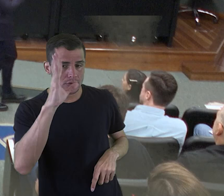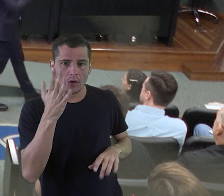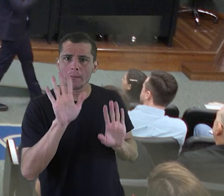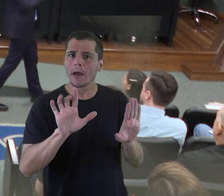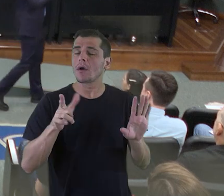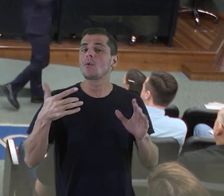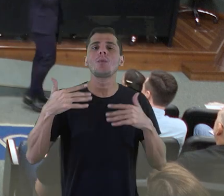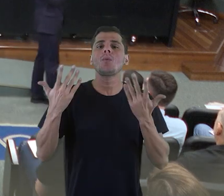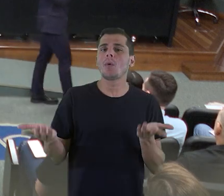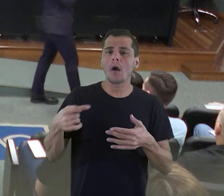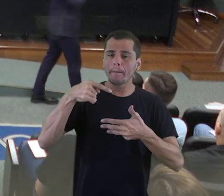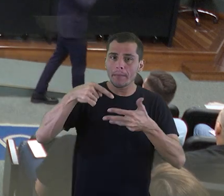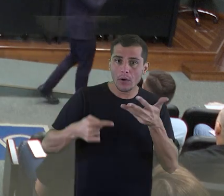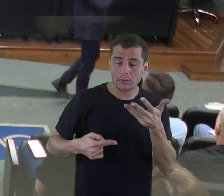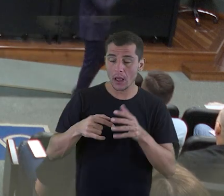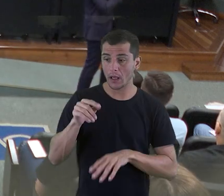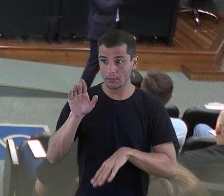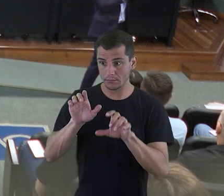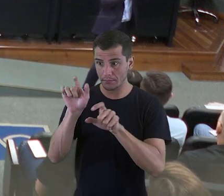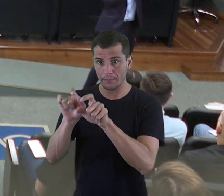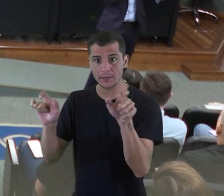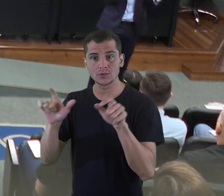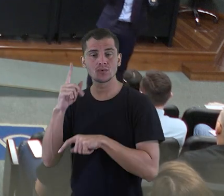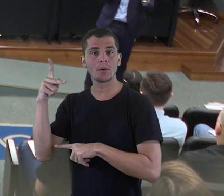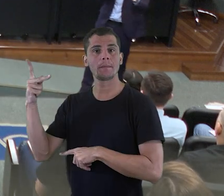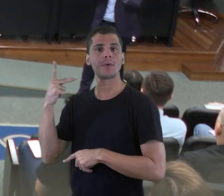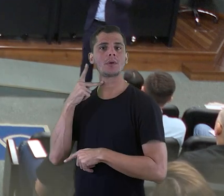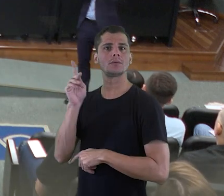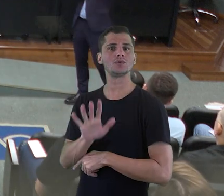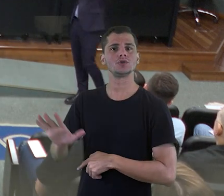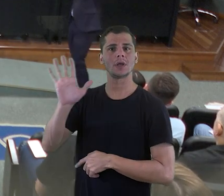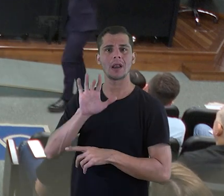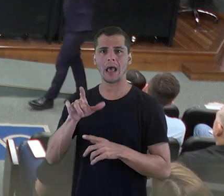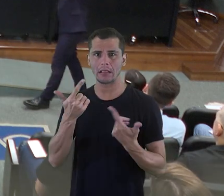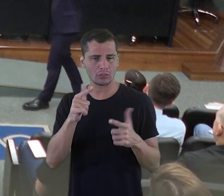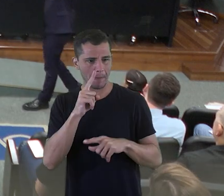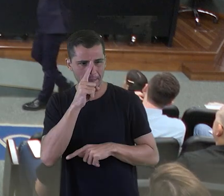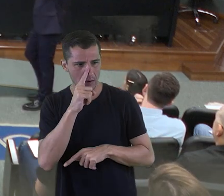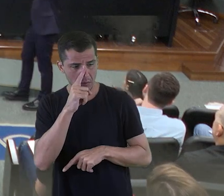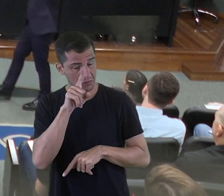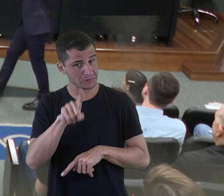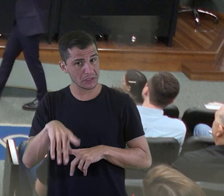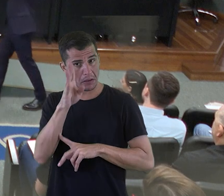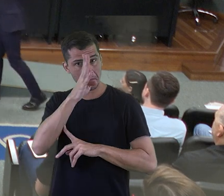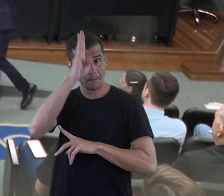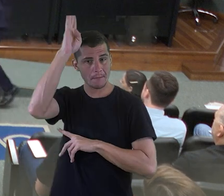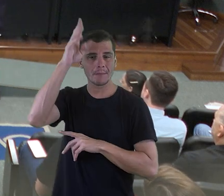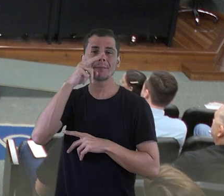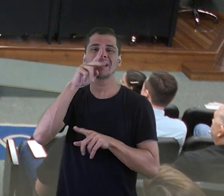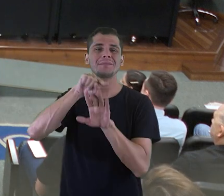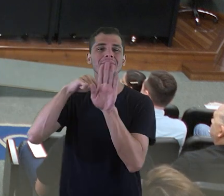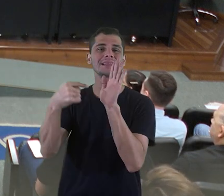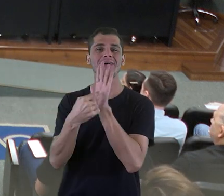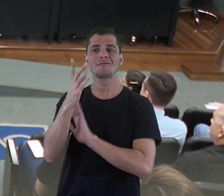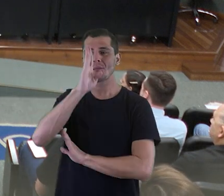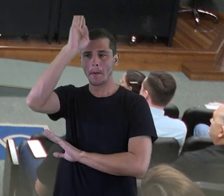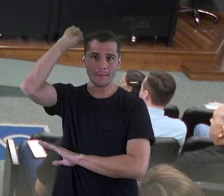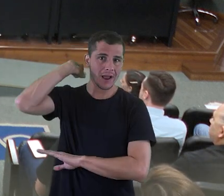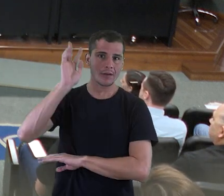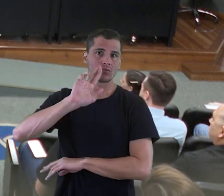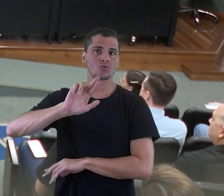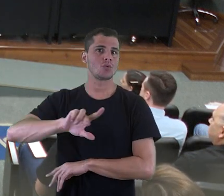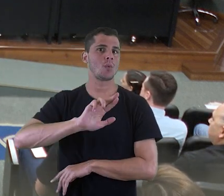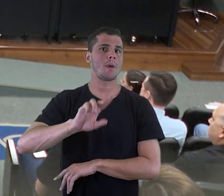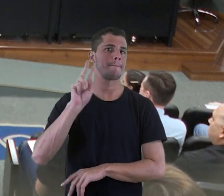inteiro. E os procuradores também são bombeiros, porque tudo é prioridade. O secretário de Educação pediu prioridade, o secretário de Saúde pediu prioridade, o secretário de Obra